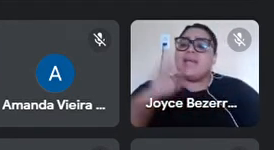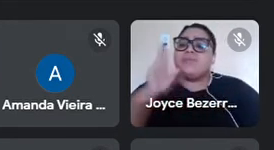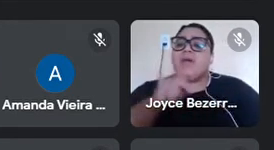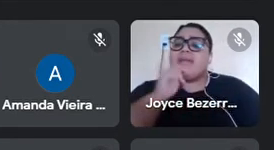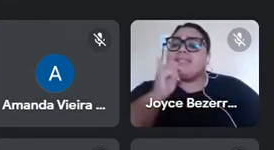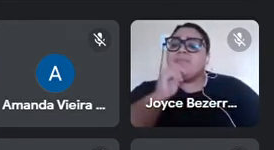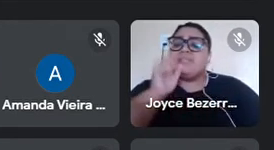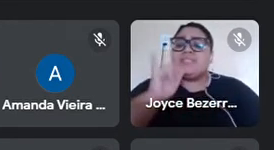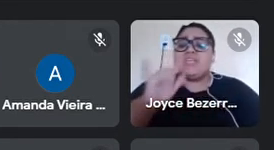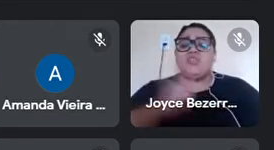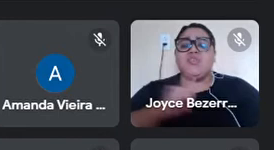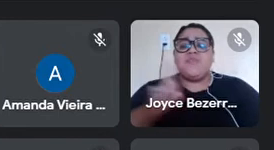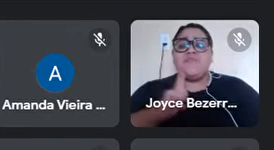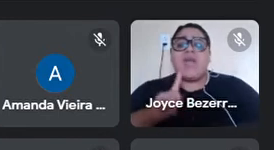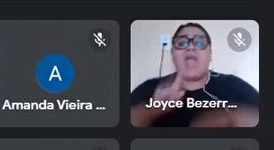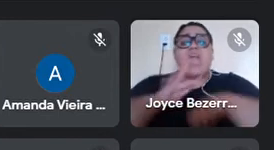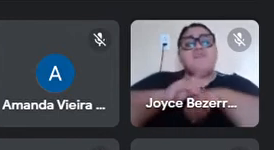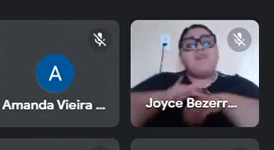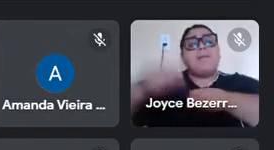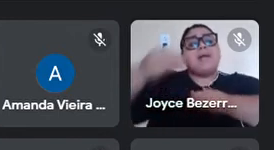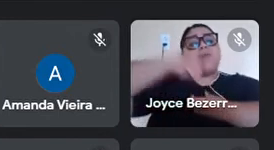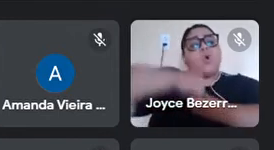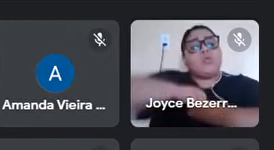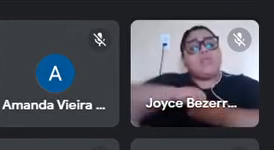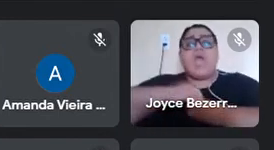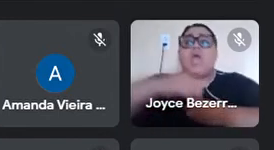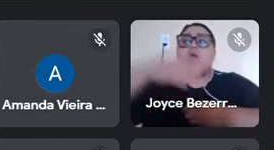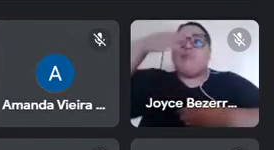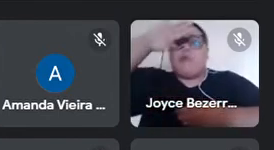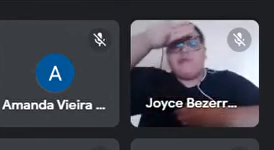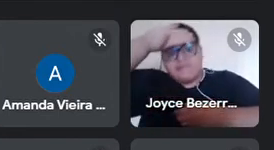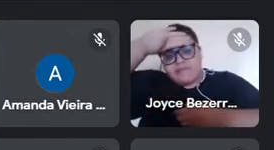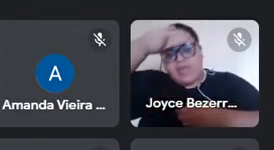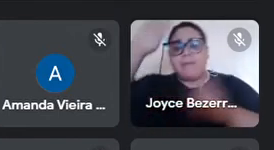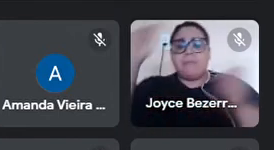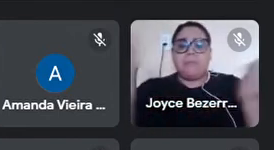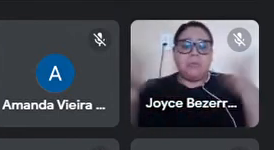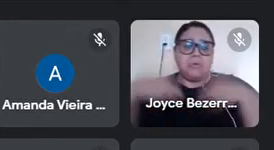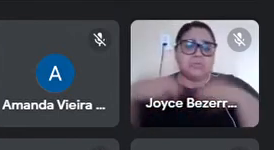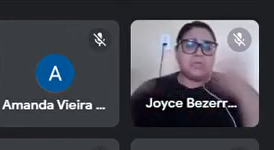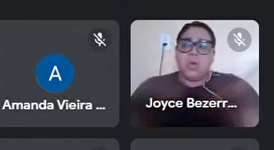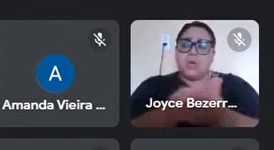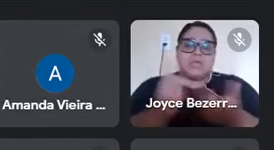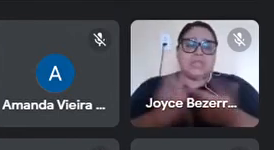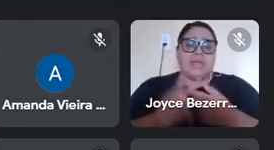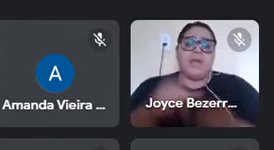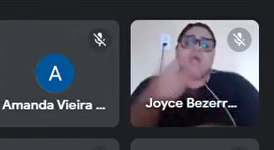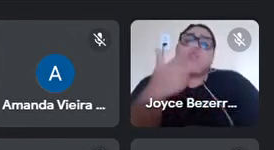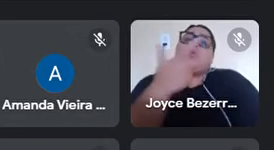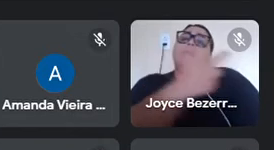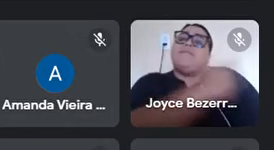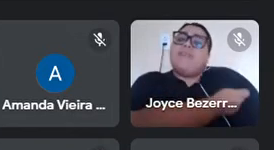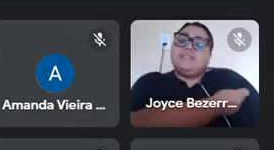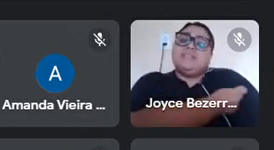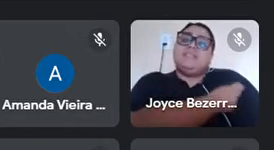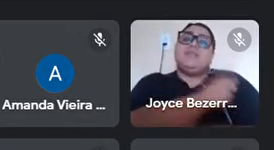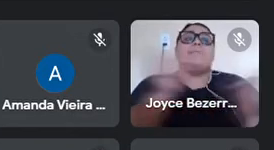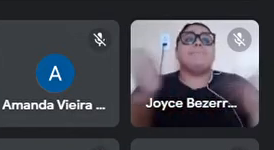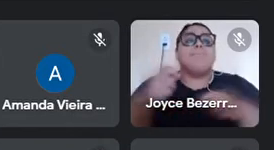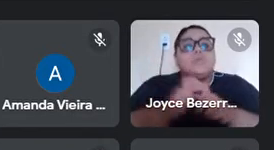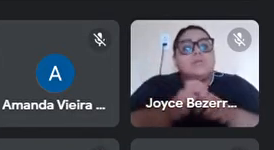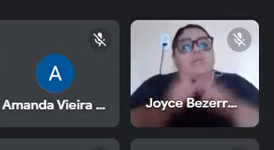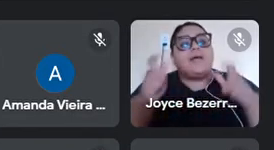isso que a gente tem também febre, etc., algumas vezes, quando tomamos vacina. E aí a gente tem a ativação, a expansão